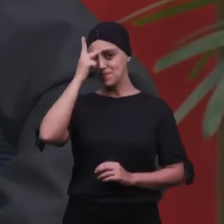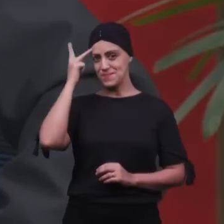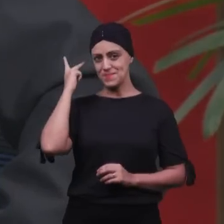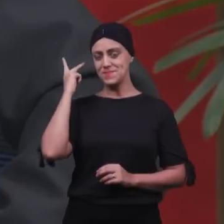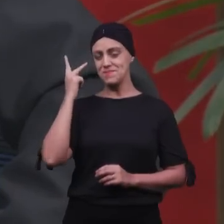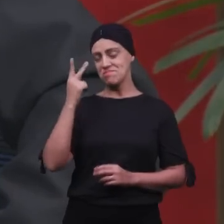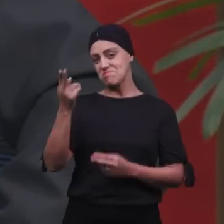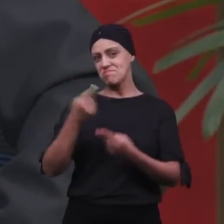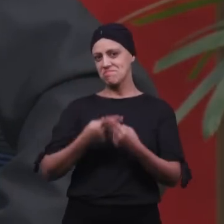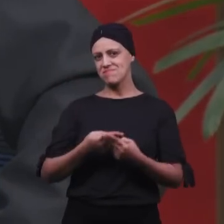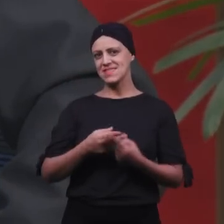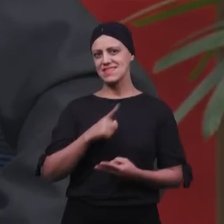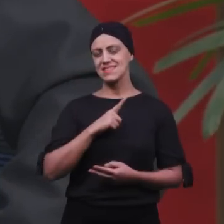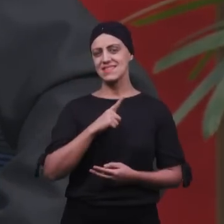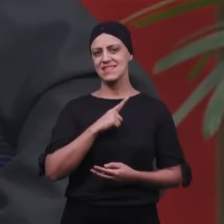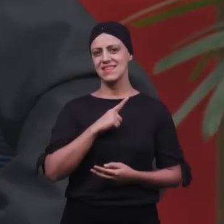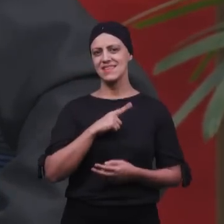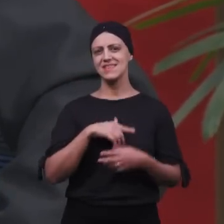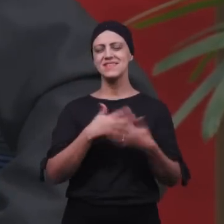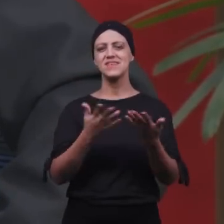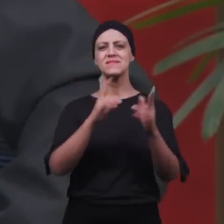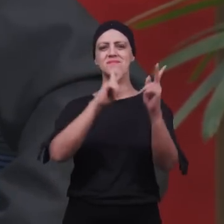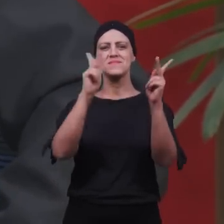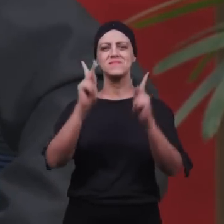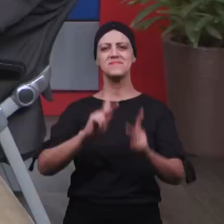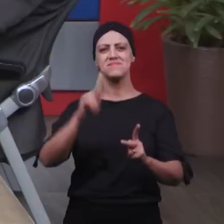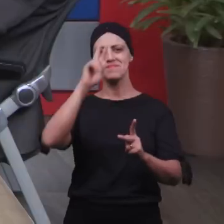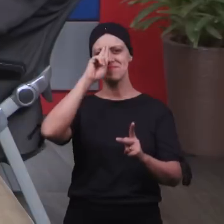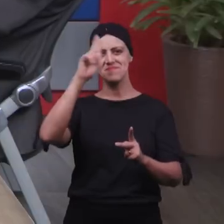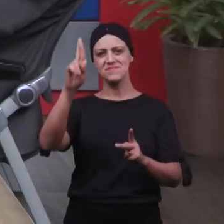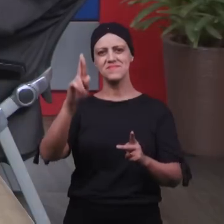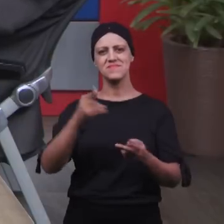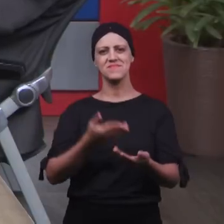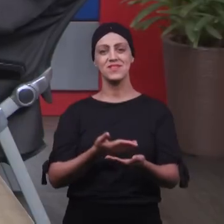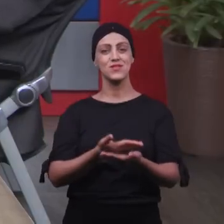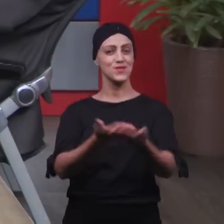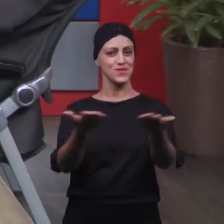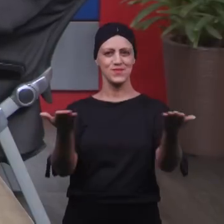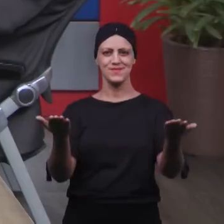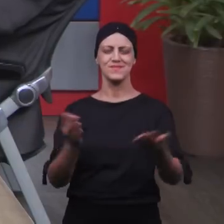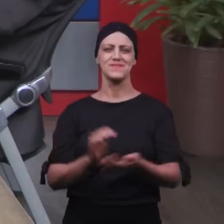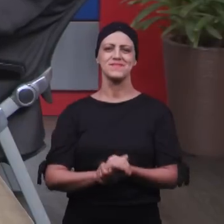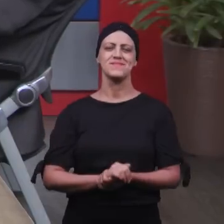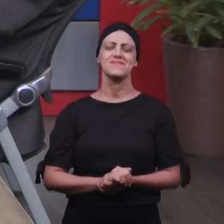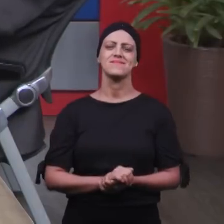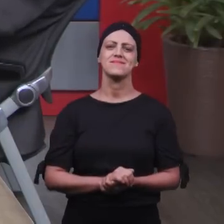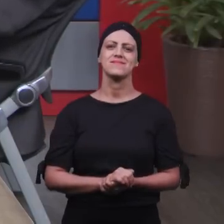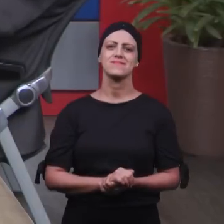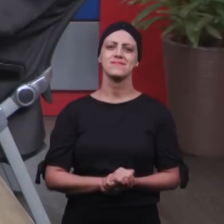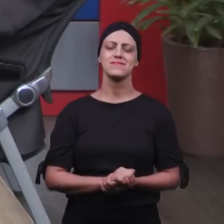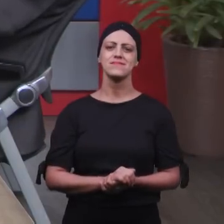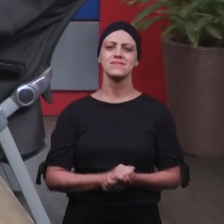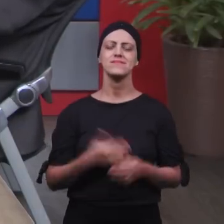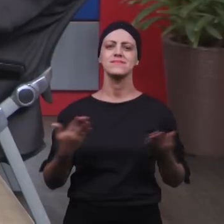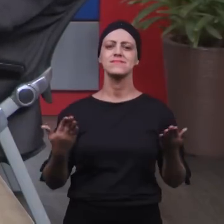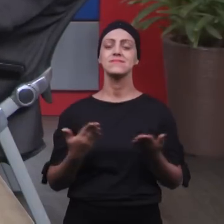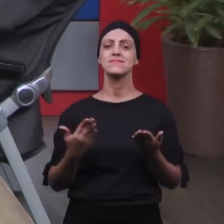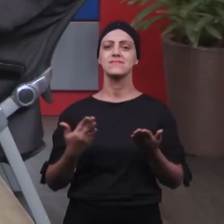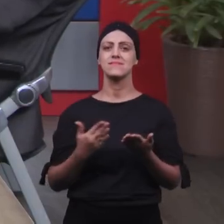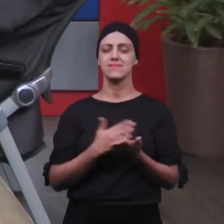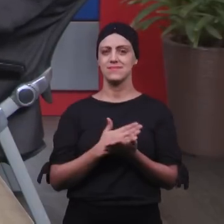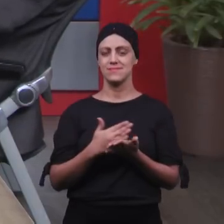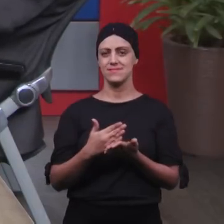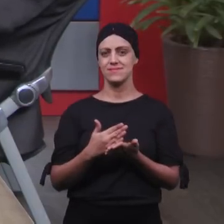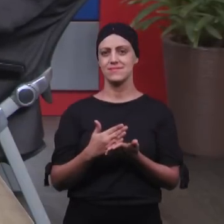a paz do Senhor a todos. Bom, vamos começar hoje. Queria começar com